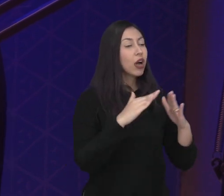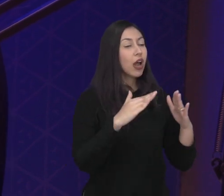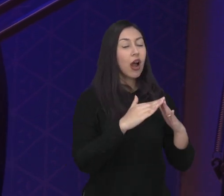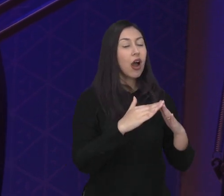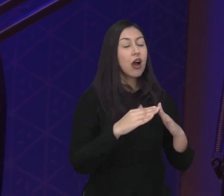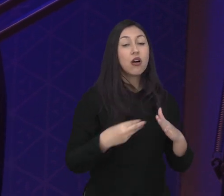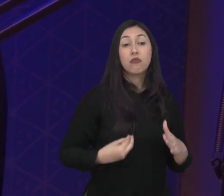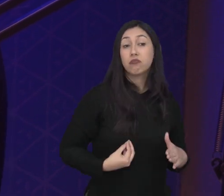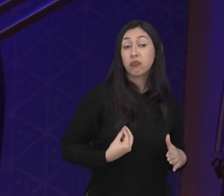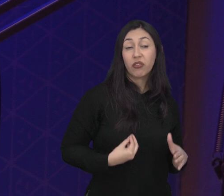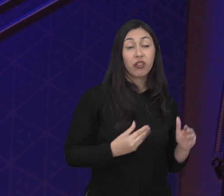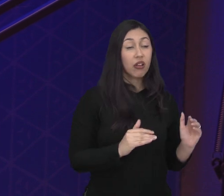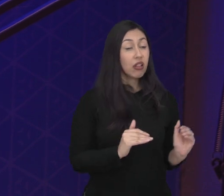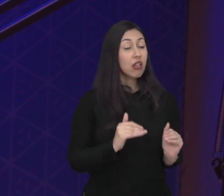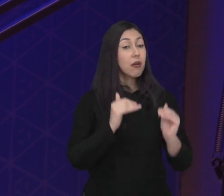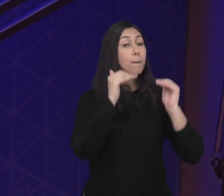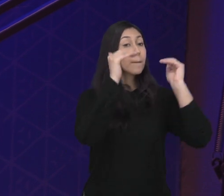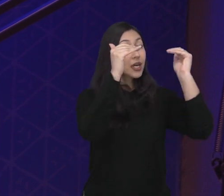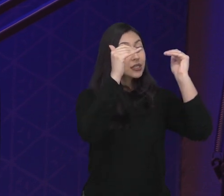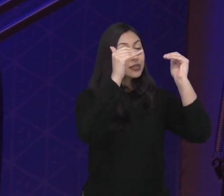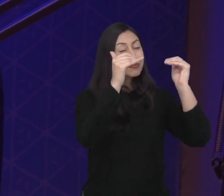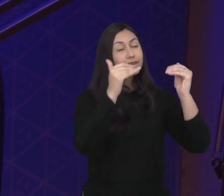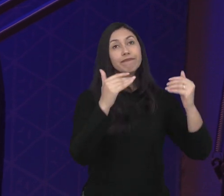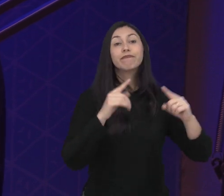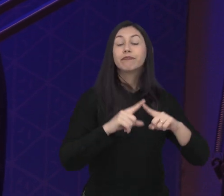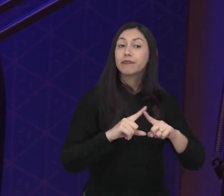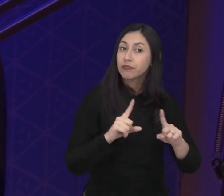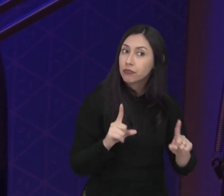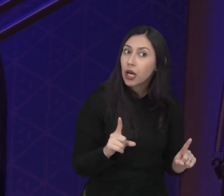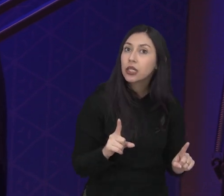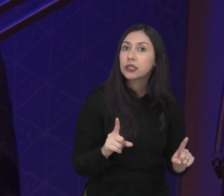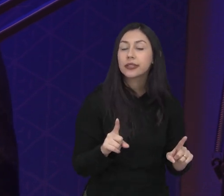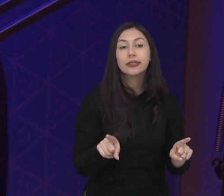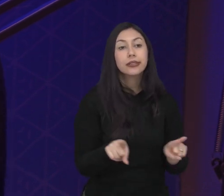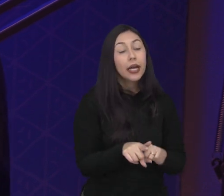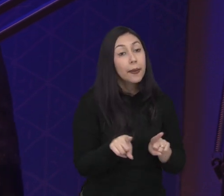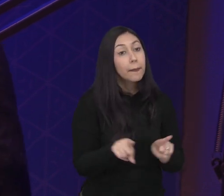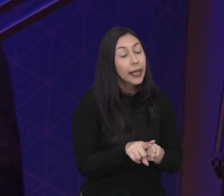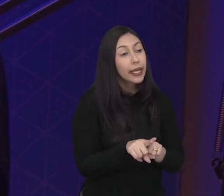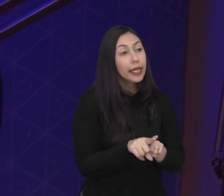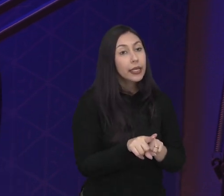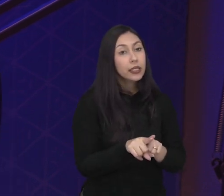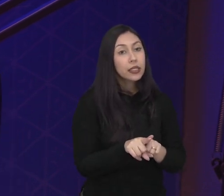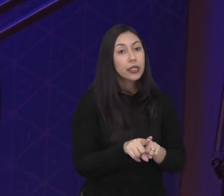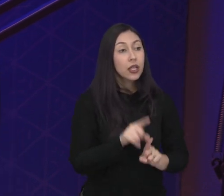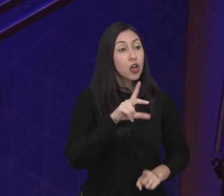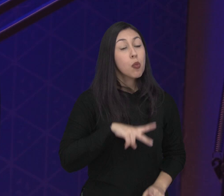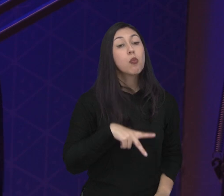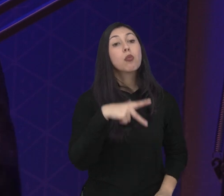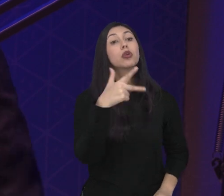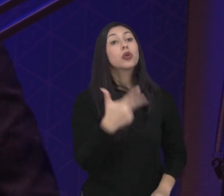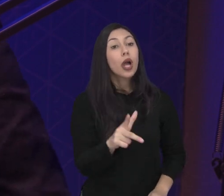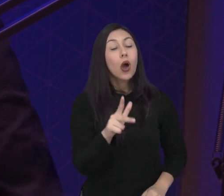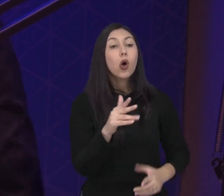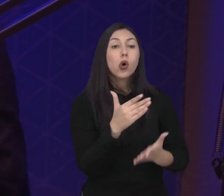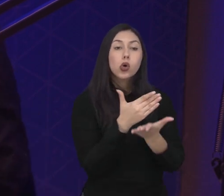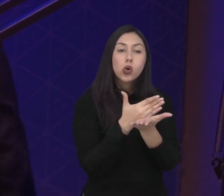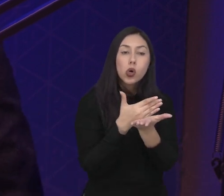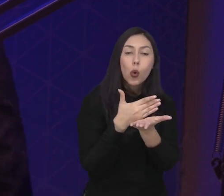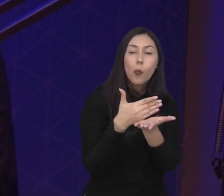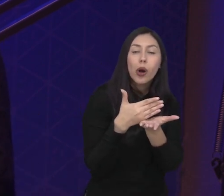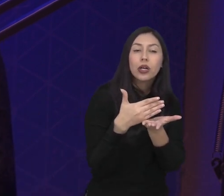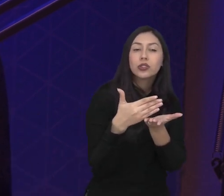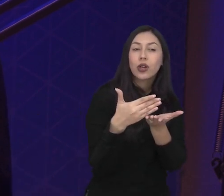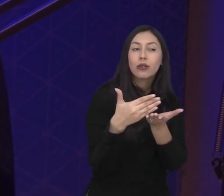vida elitizada aqui. Mas a gente teve, então, quando Portugal abriu, então, né,